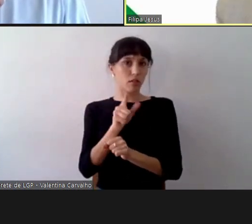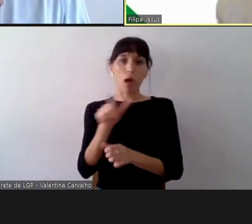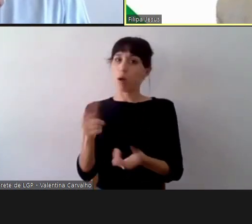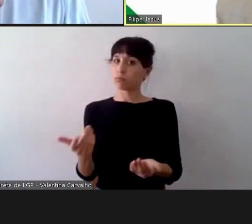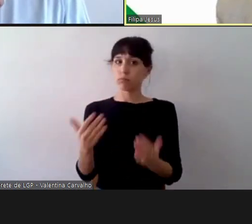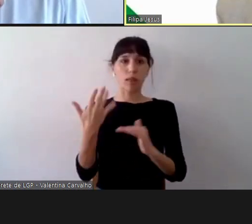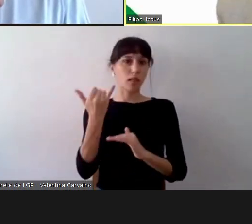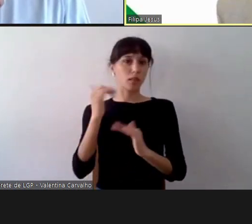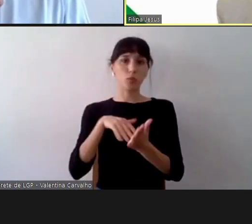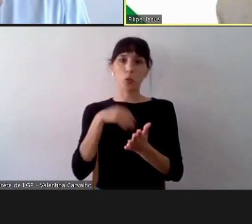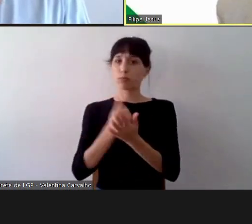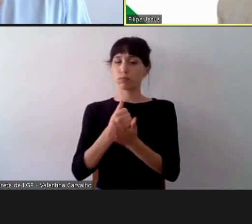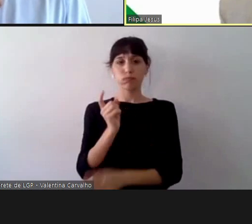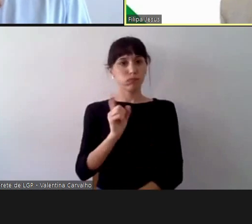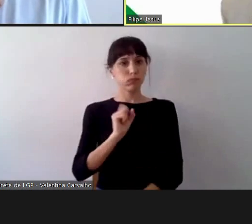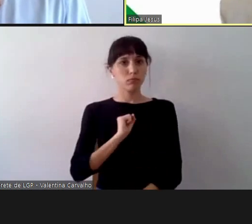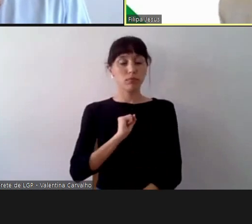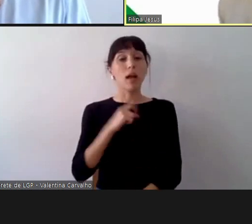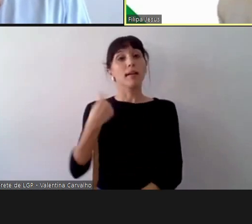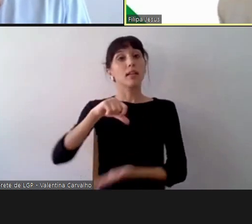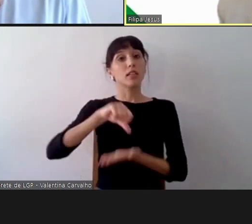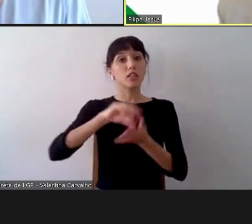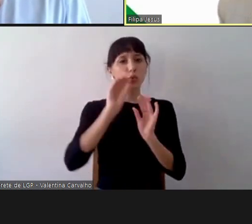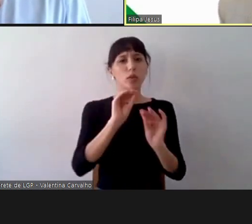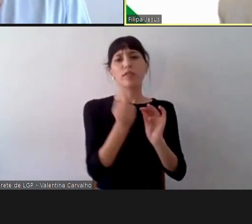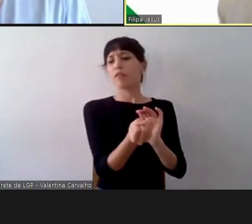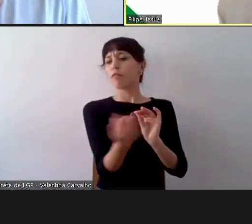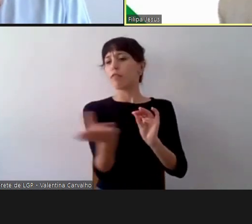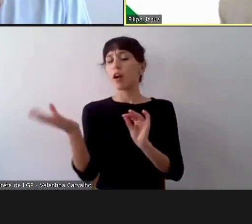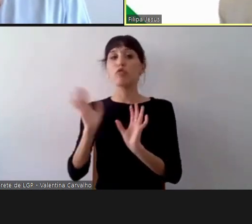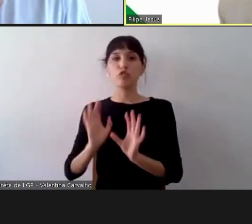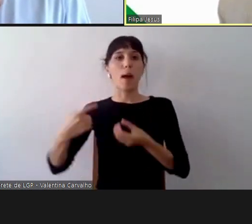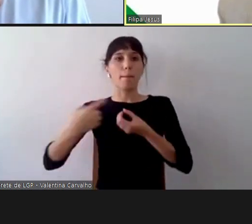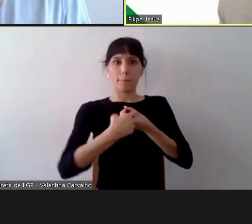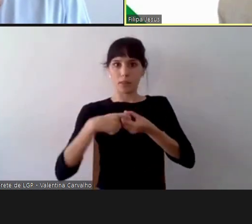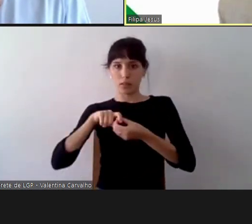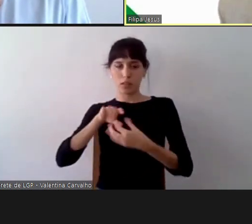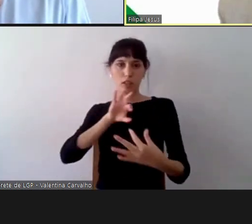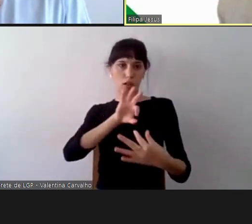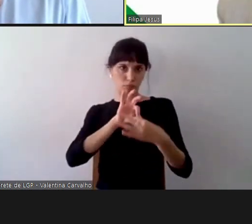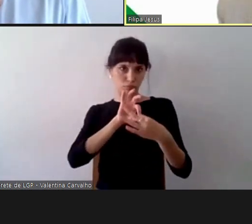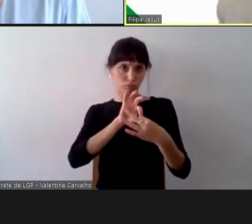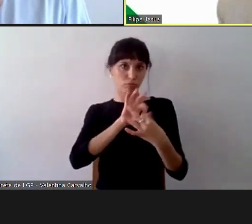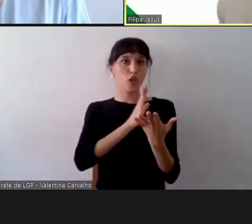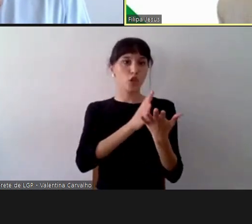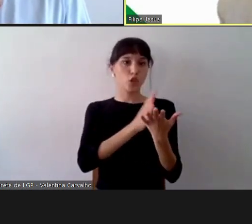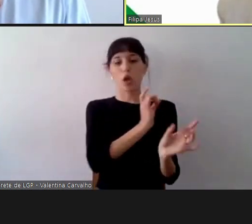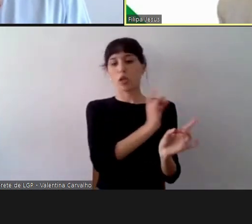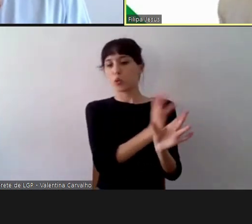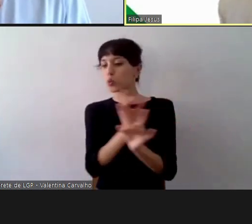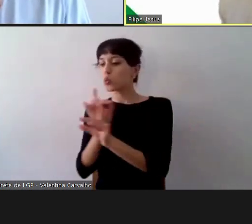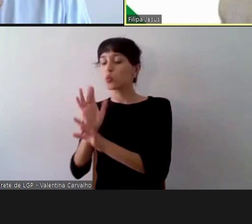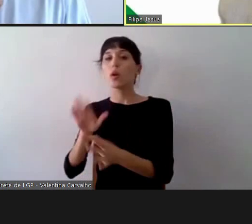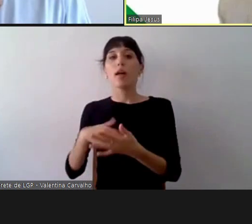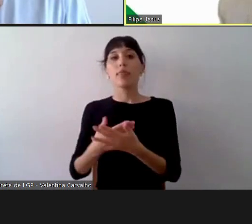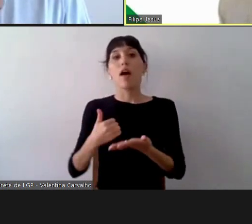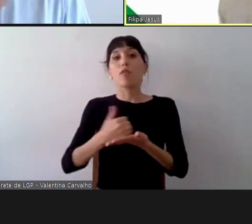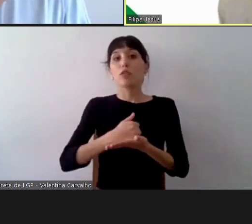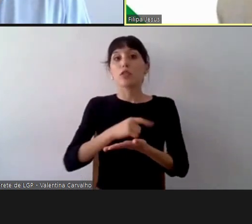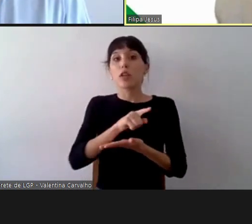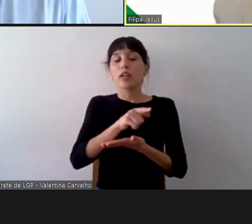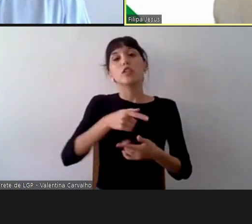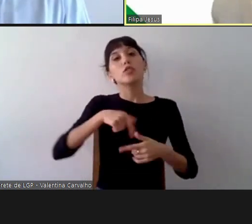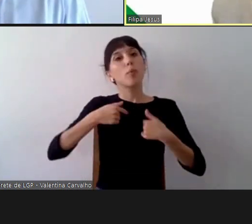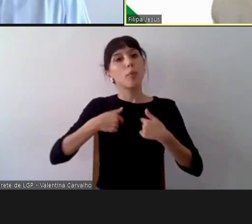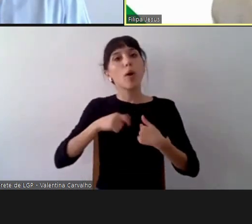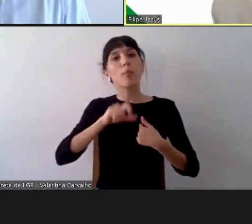ano. Há muitos centros Qualifica que fazem parcerias com as escolas para que estes trabalhadores possam fazer as suas formações.